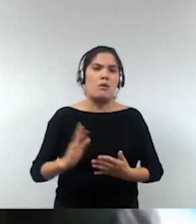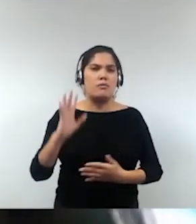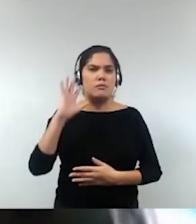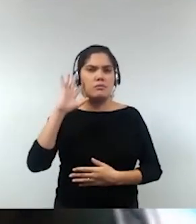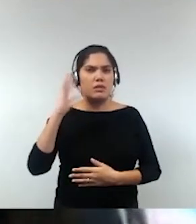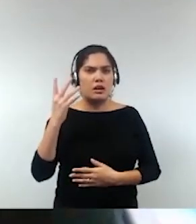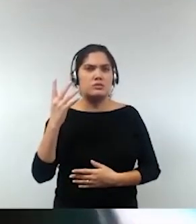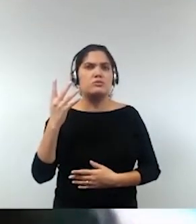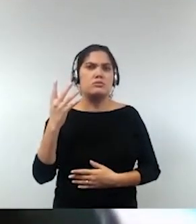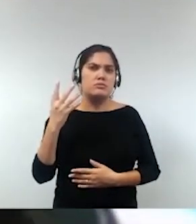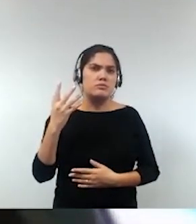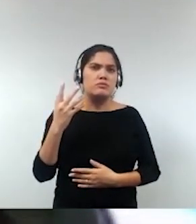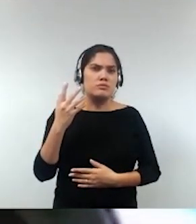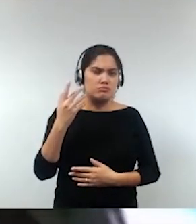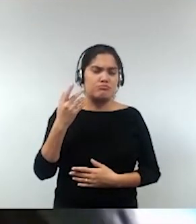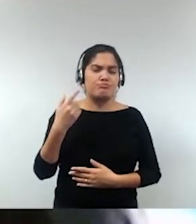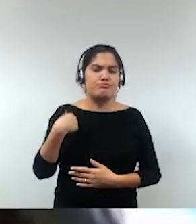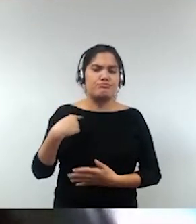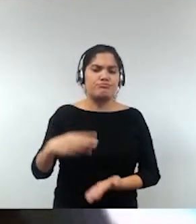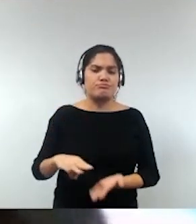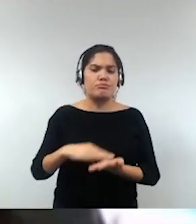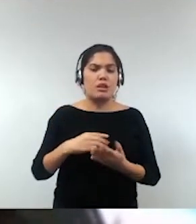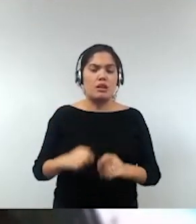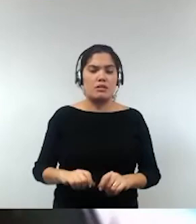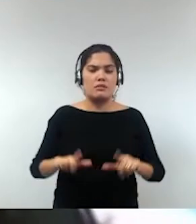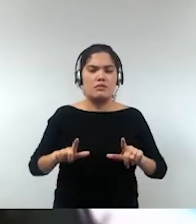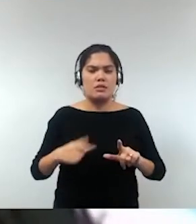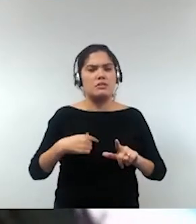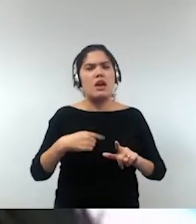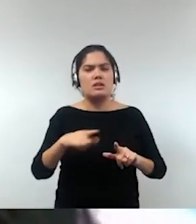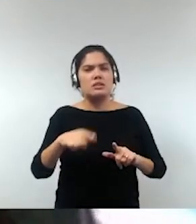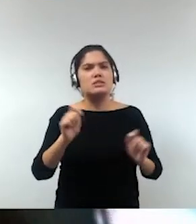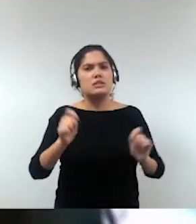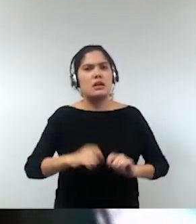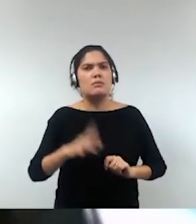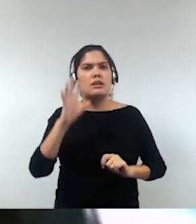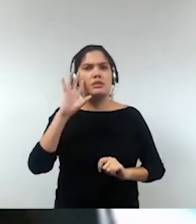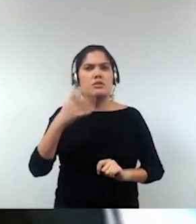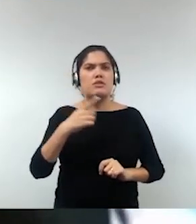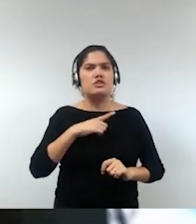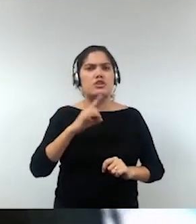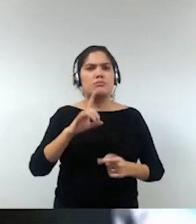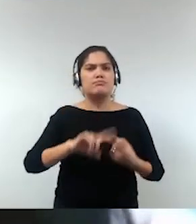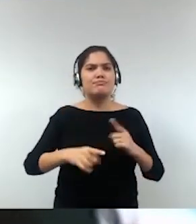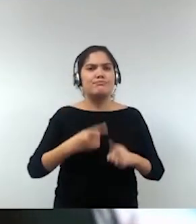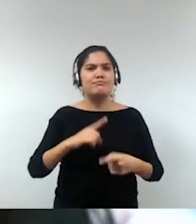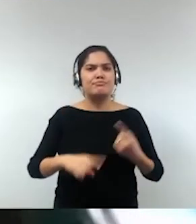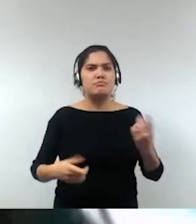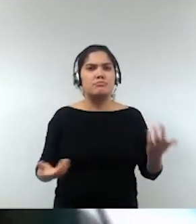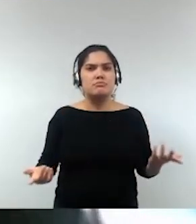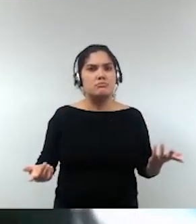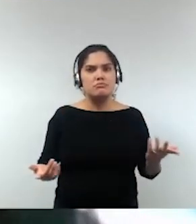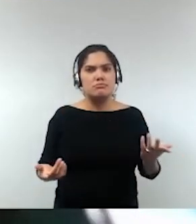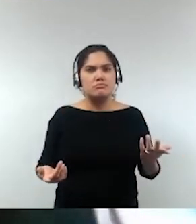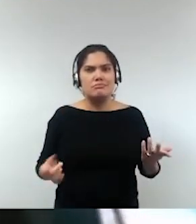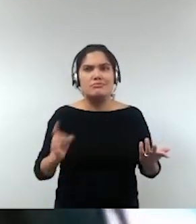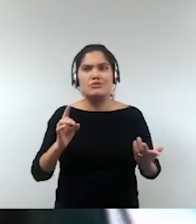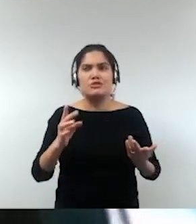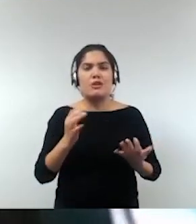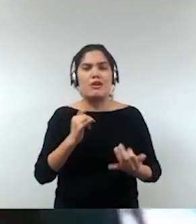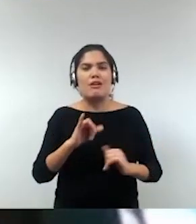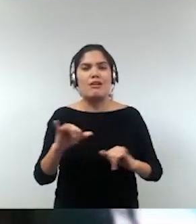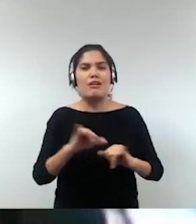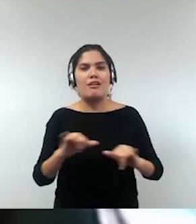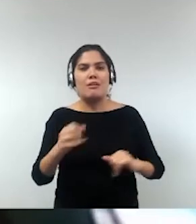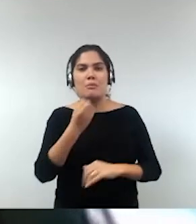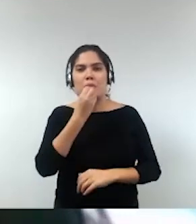alguns casos que me chegaram, eu falei assim, não, mas isso aqui vocês conseguem resolver com negociação mesmo, assim. A comunicação era boa,